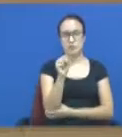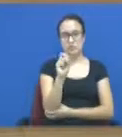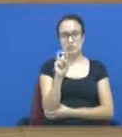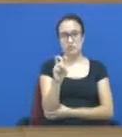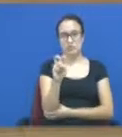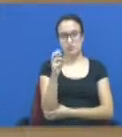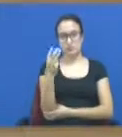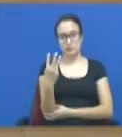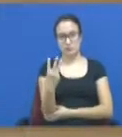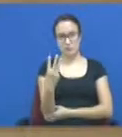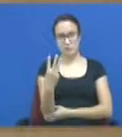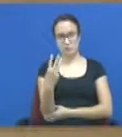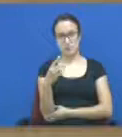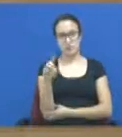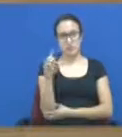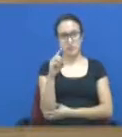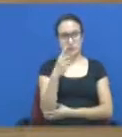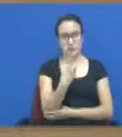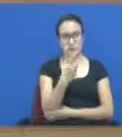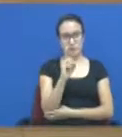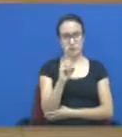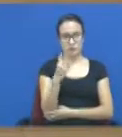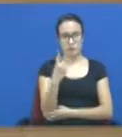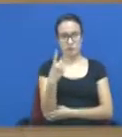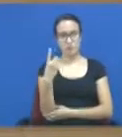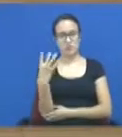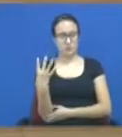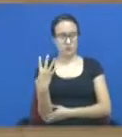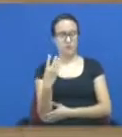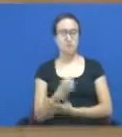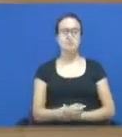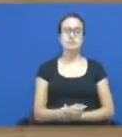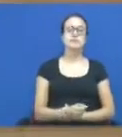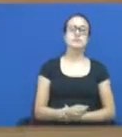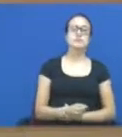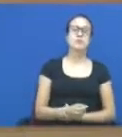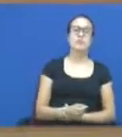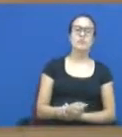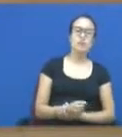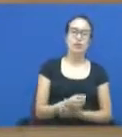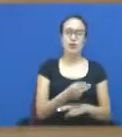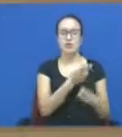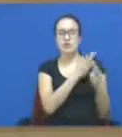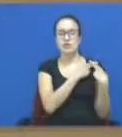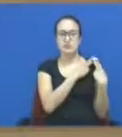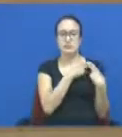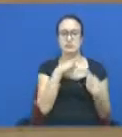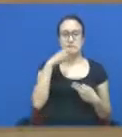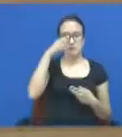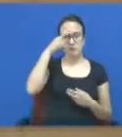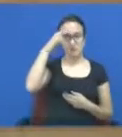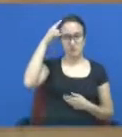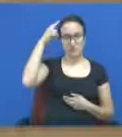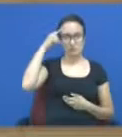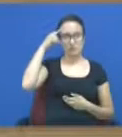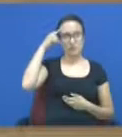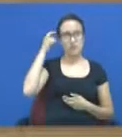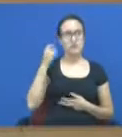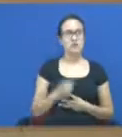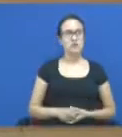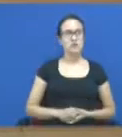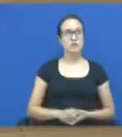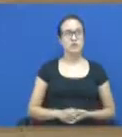4853, de 2014, de autoria do nobre vereador Wilson Nunes Cerqueira. A